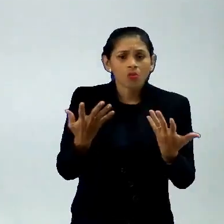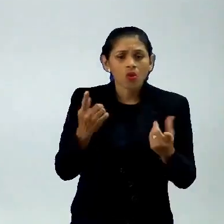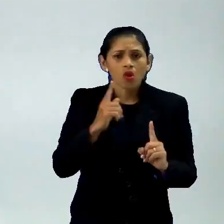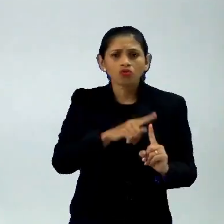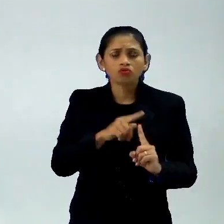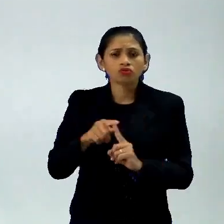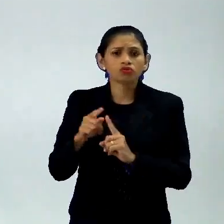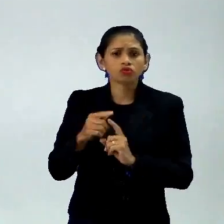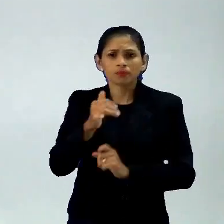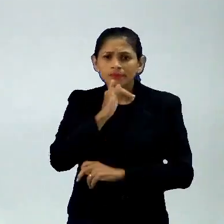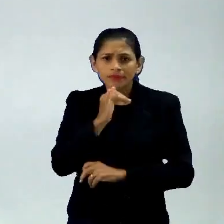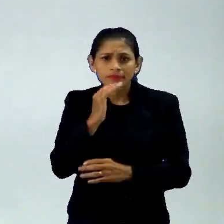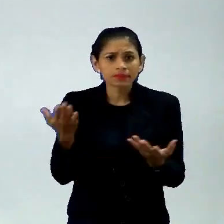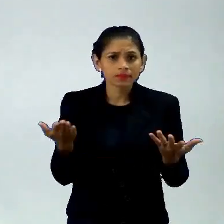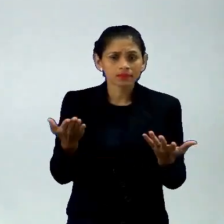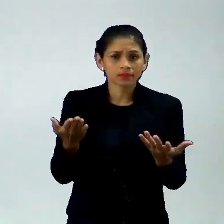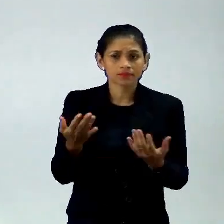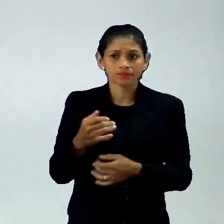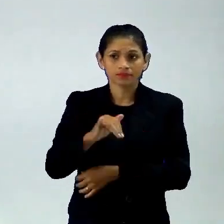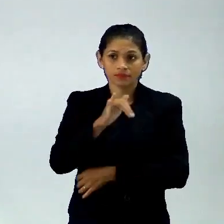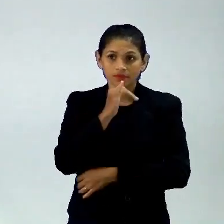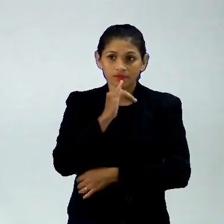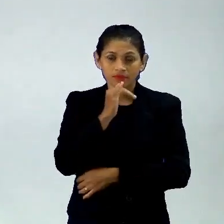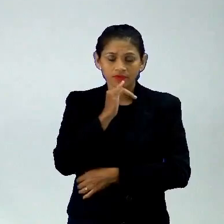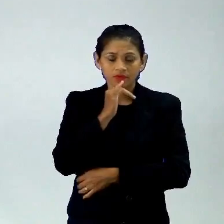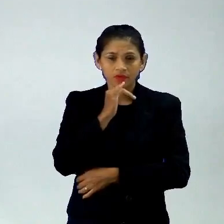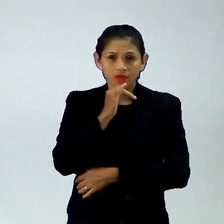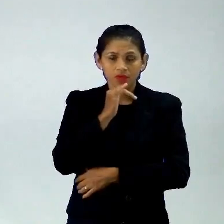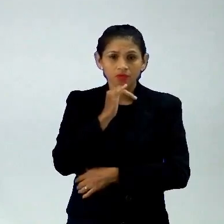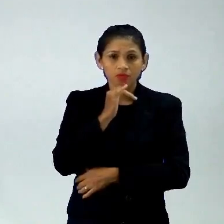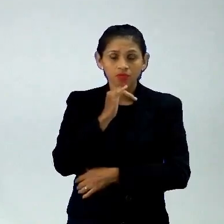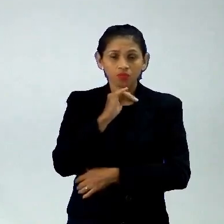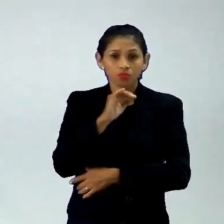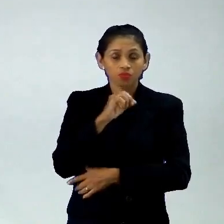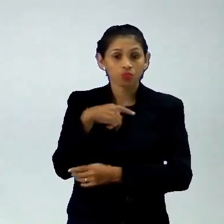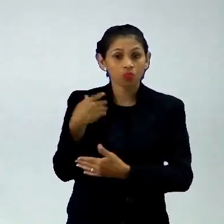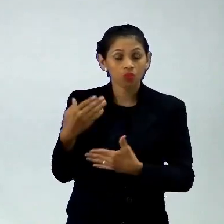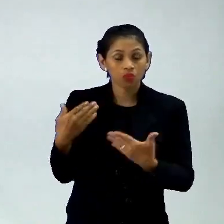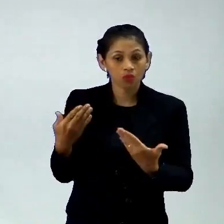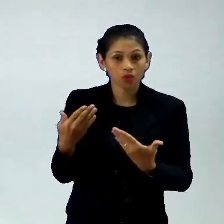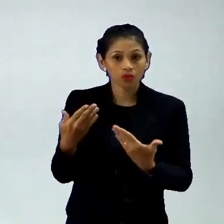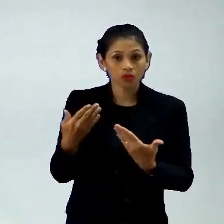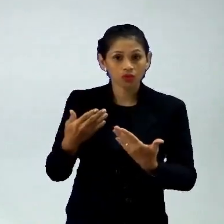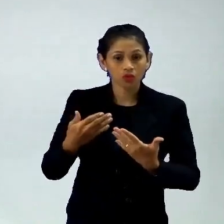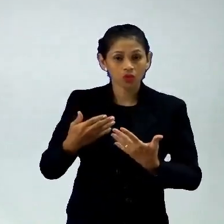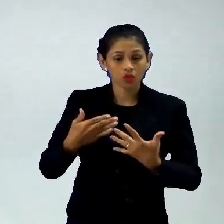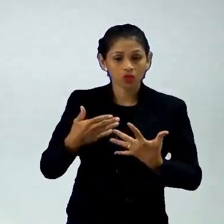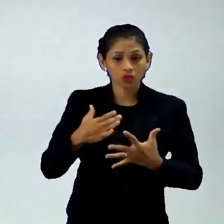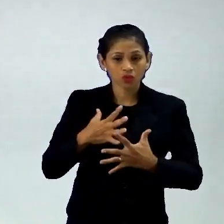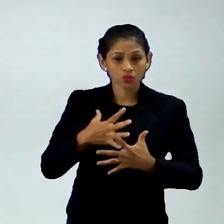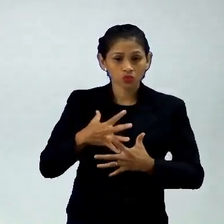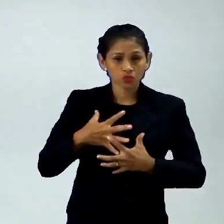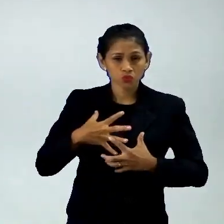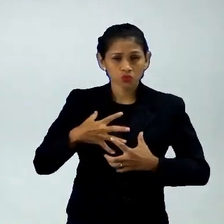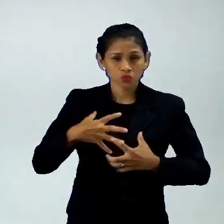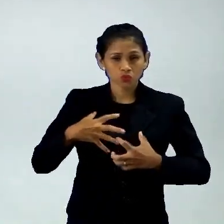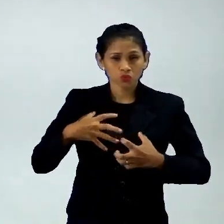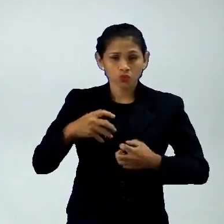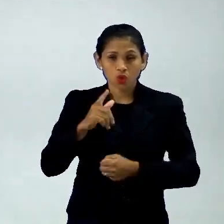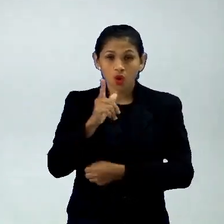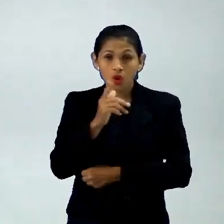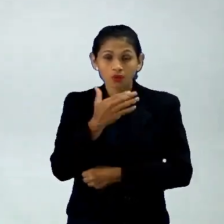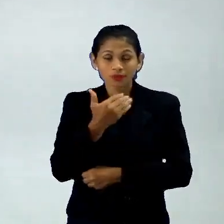esses? Quando você está com sinais de desidratação, teu corpo te alerta sobre isso, que é quando você fica com muita vontade de beber